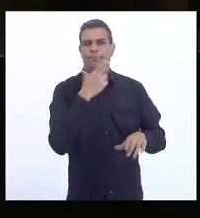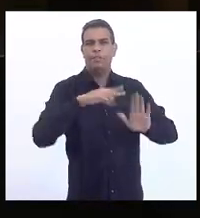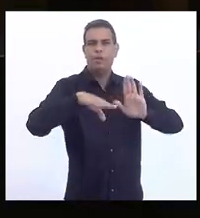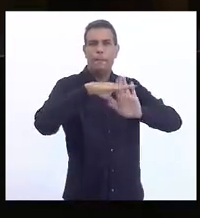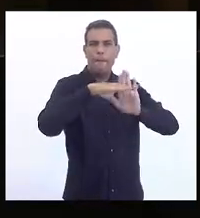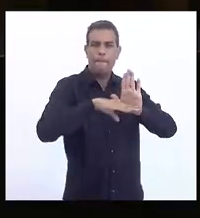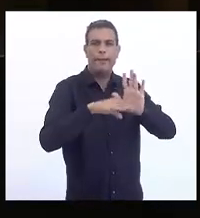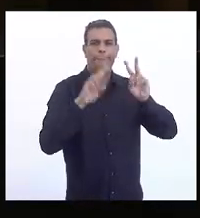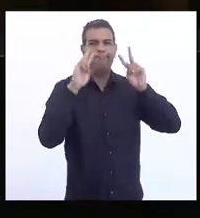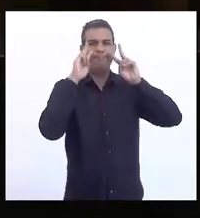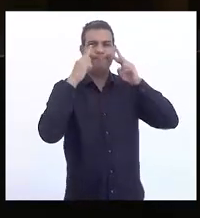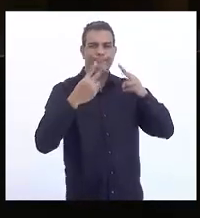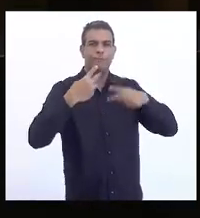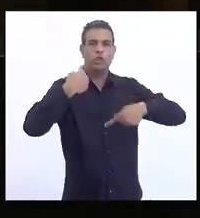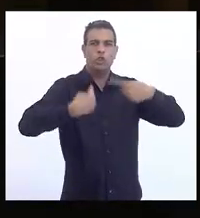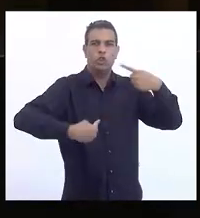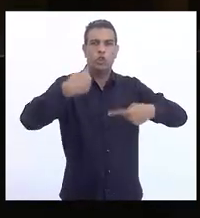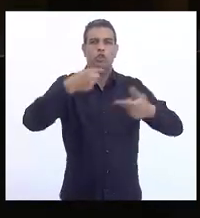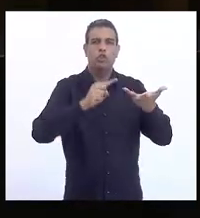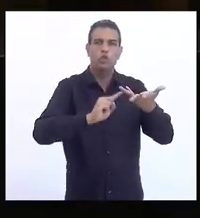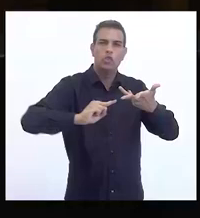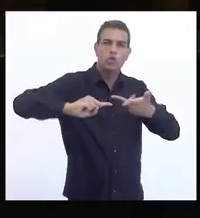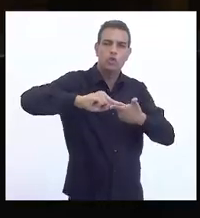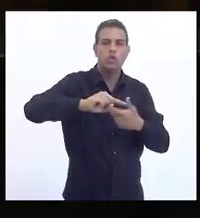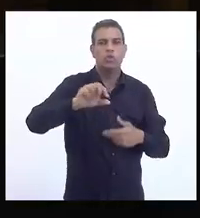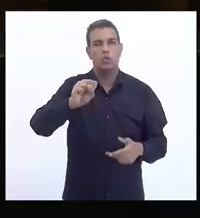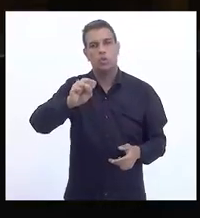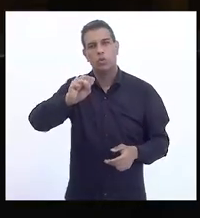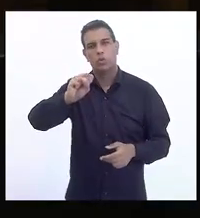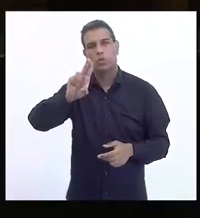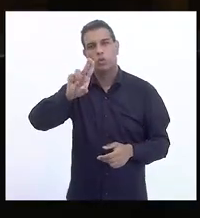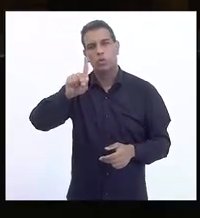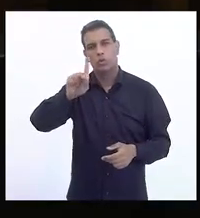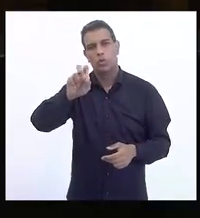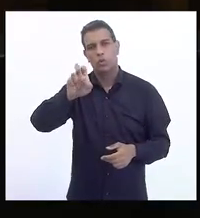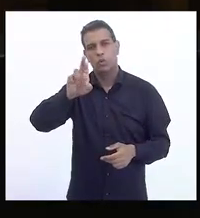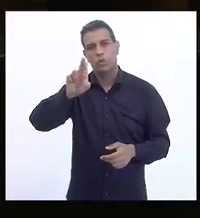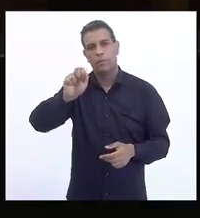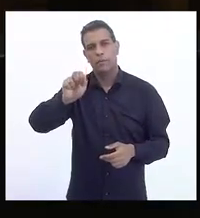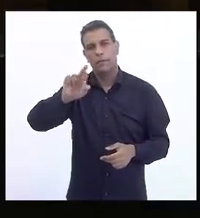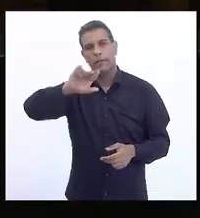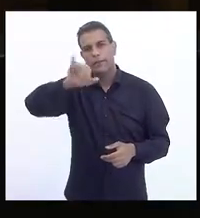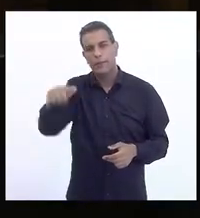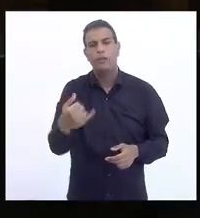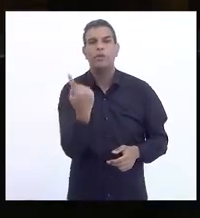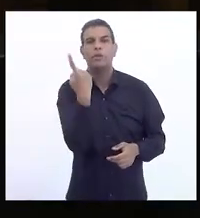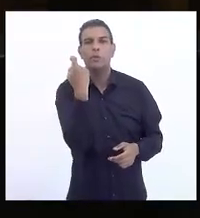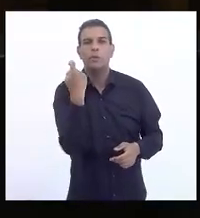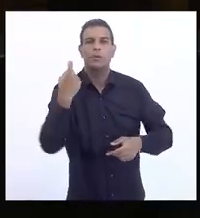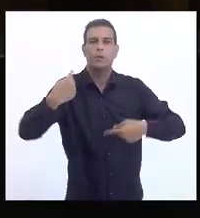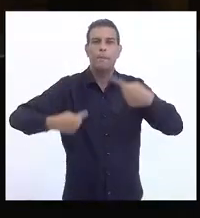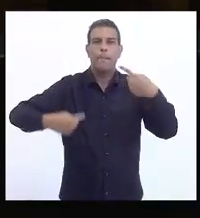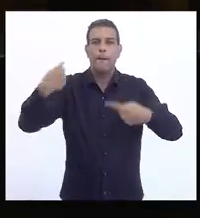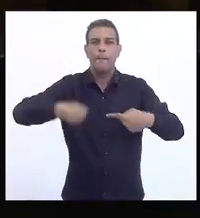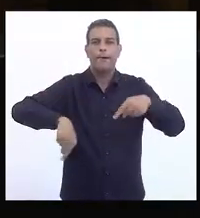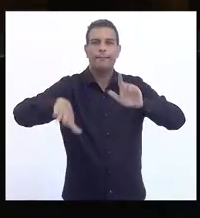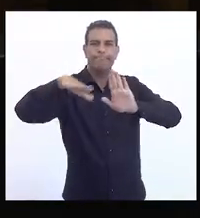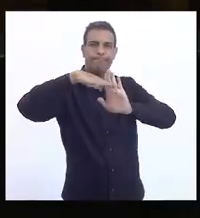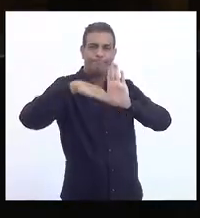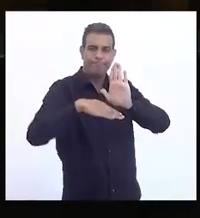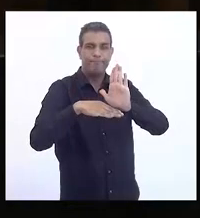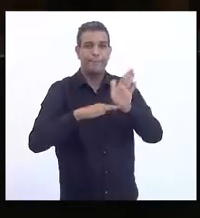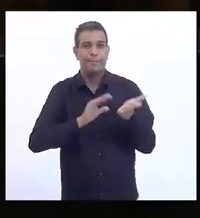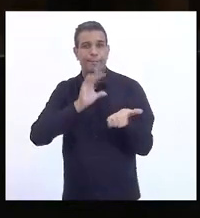programa colocado por essa casa, o Supera Rio, como prioridade, é o único programa de transferência de renda